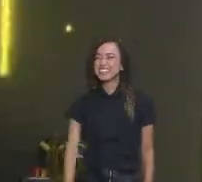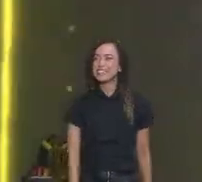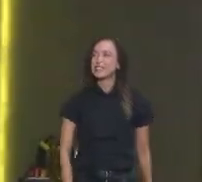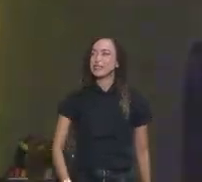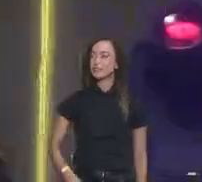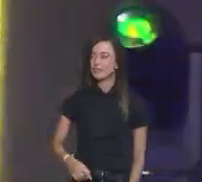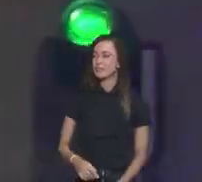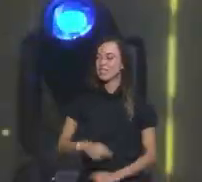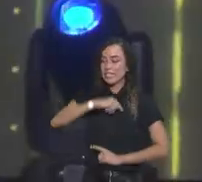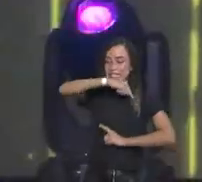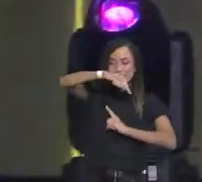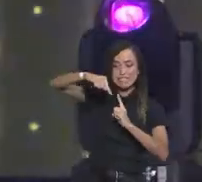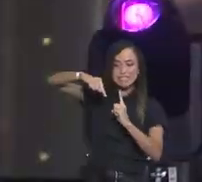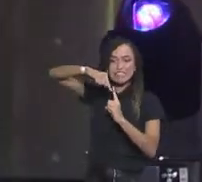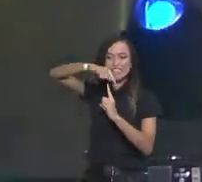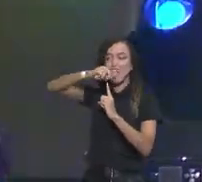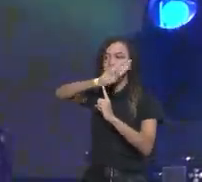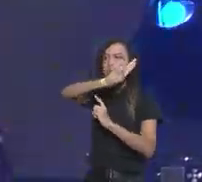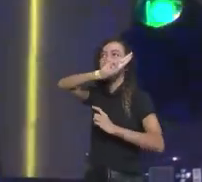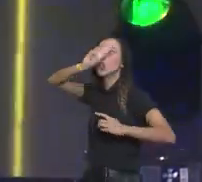lá em cima